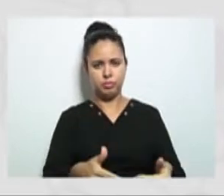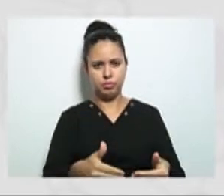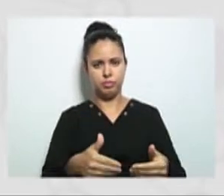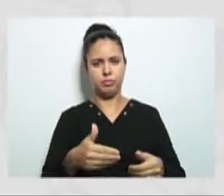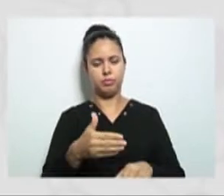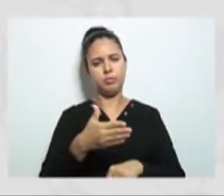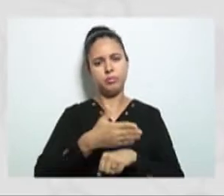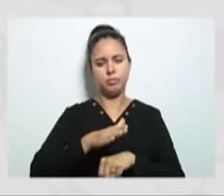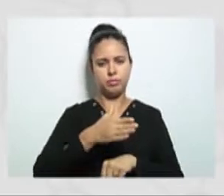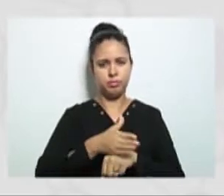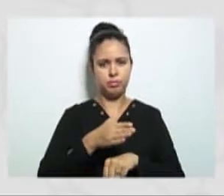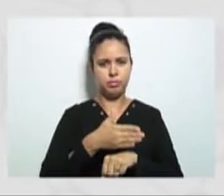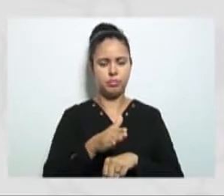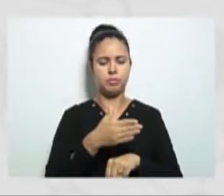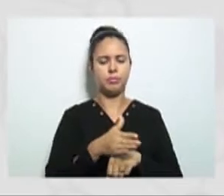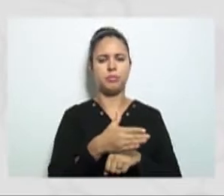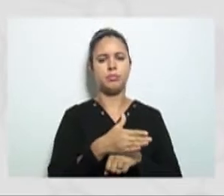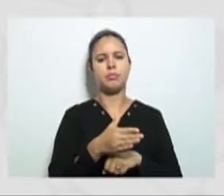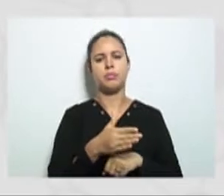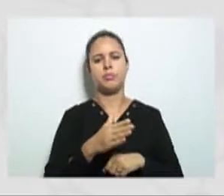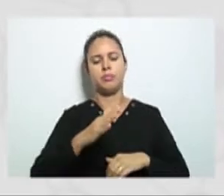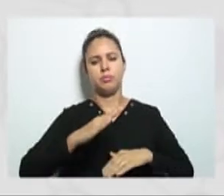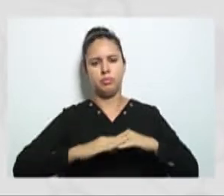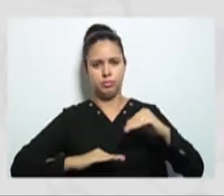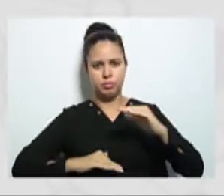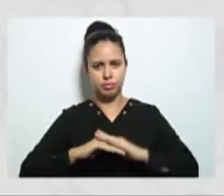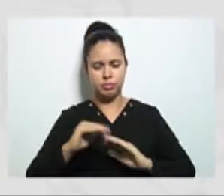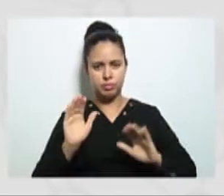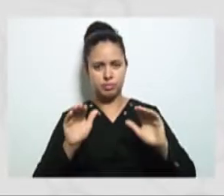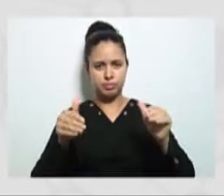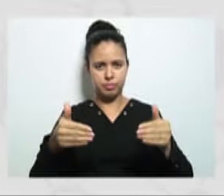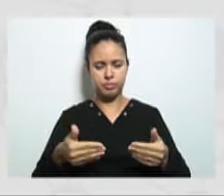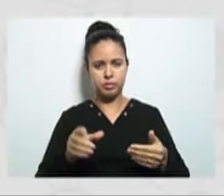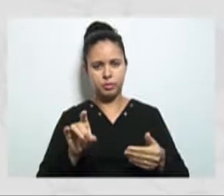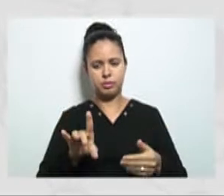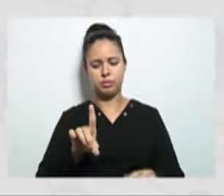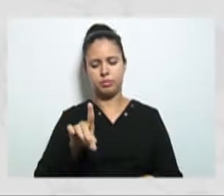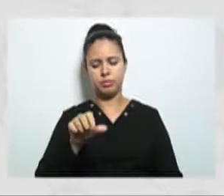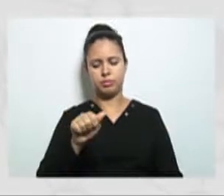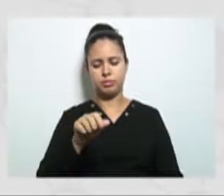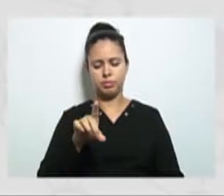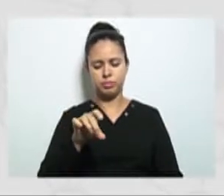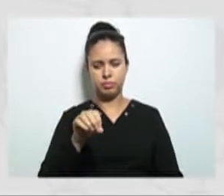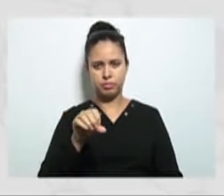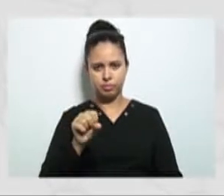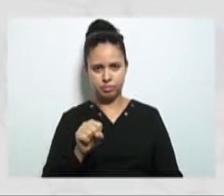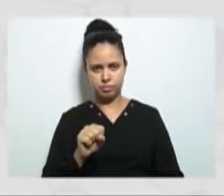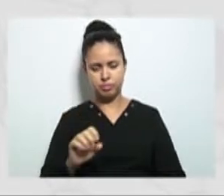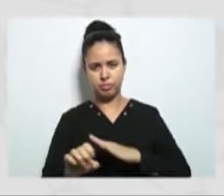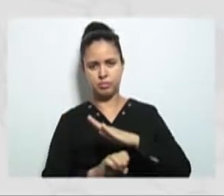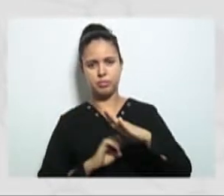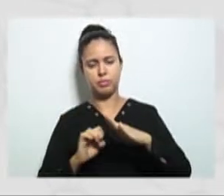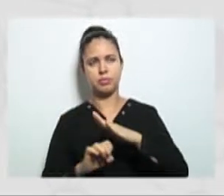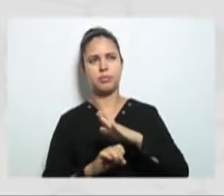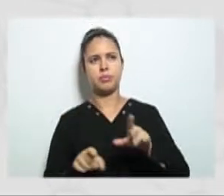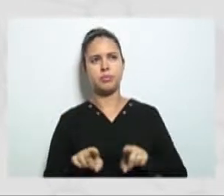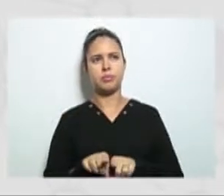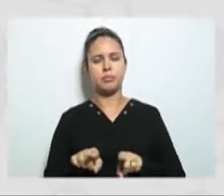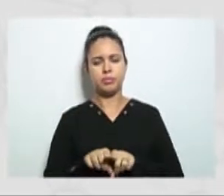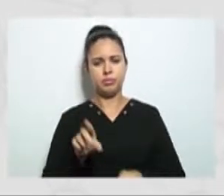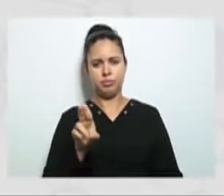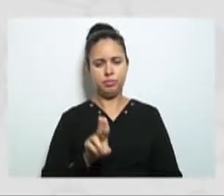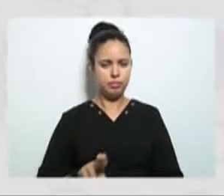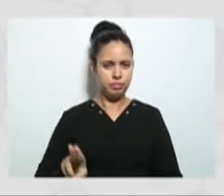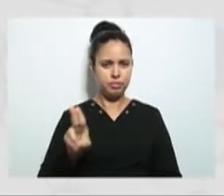trabalhar apenas com os dados da empresa, tá? Programador, e aqui entra por último os